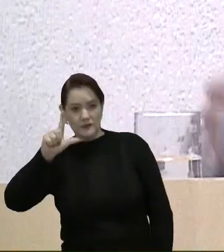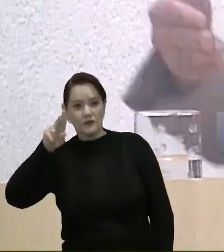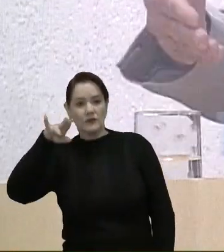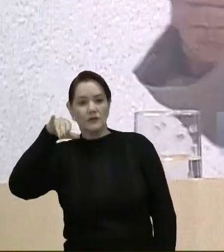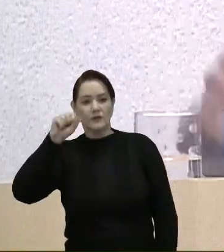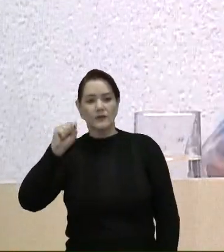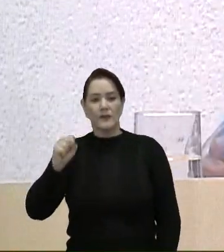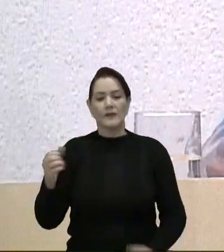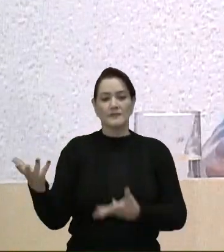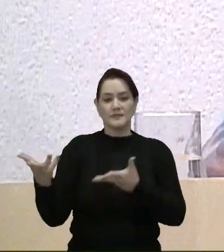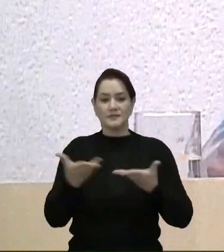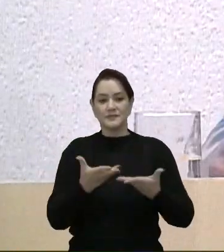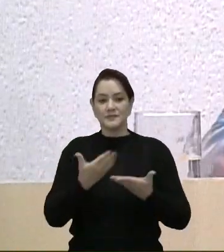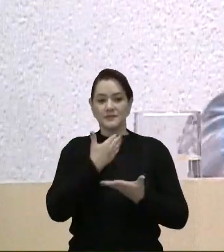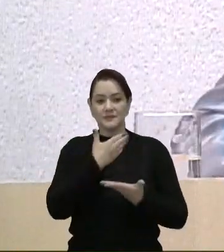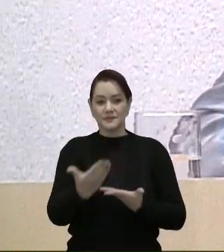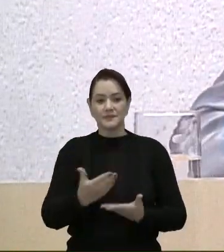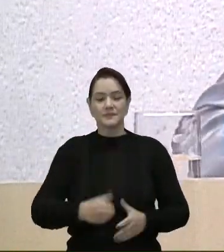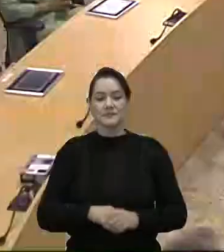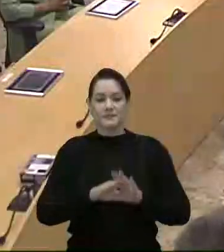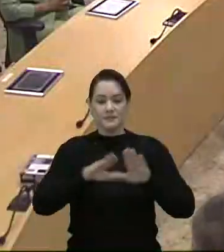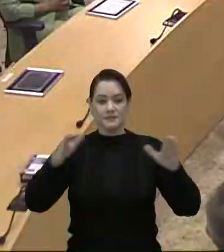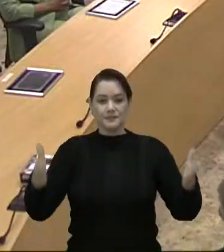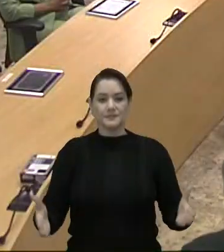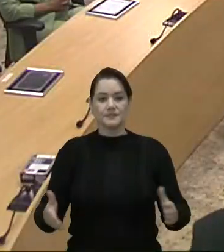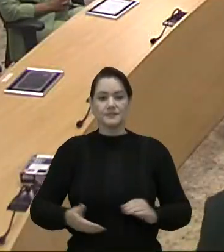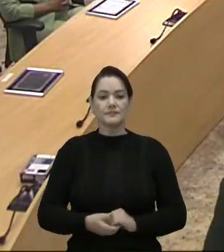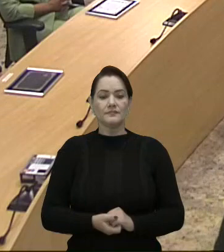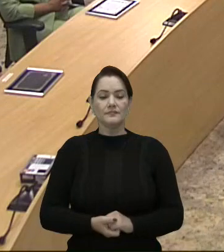por favor, frente dessa mesa.